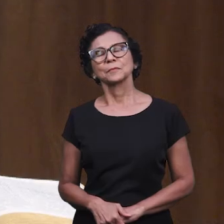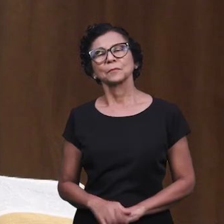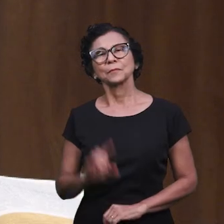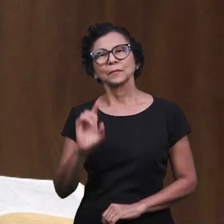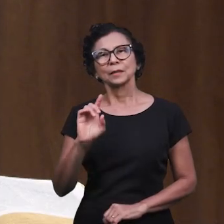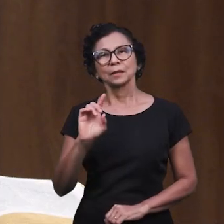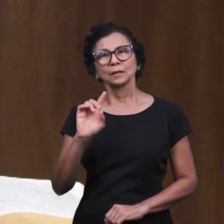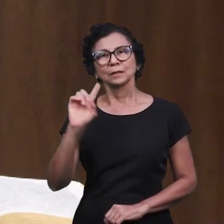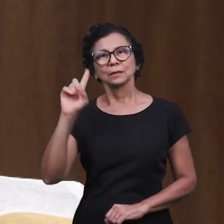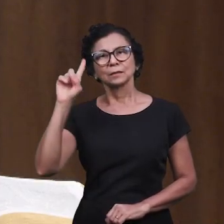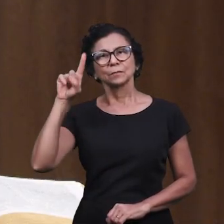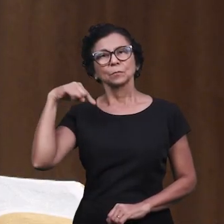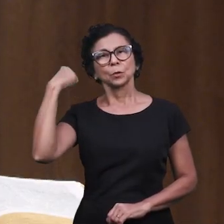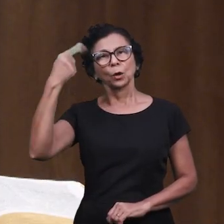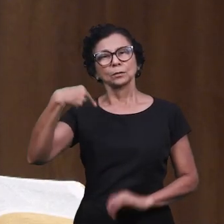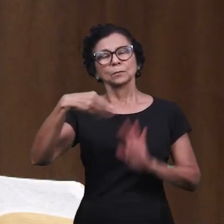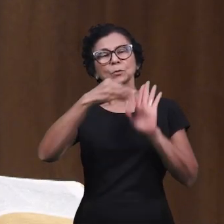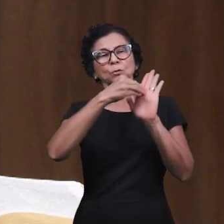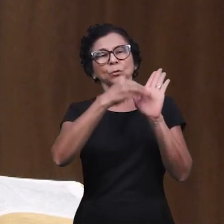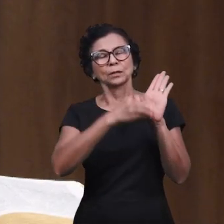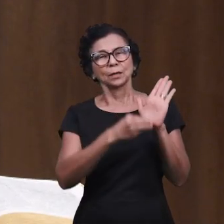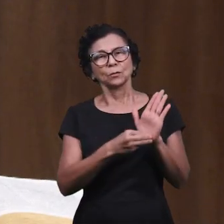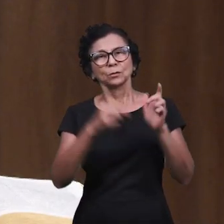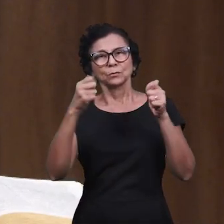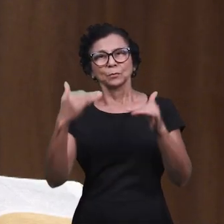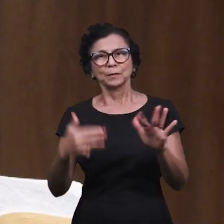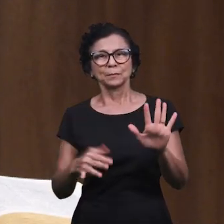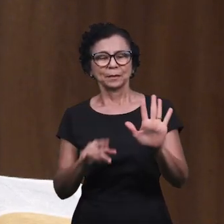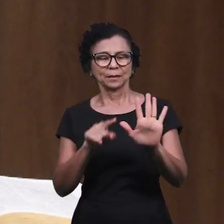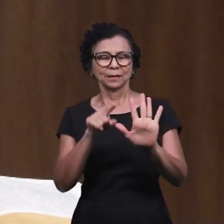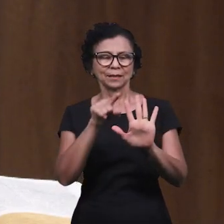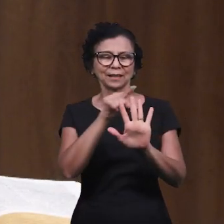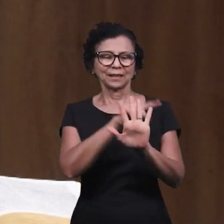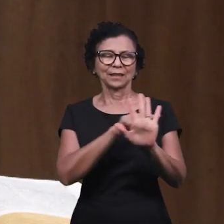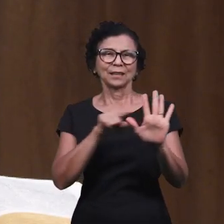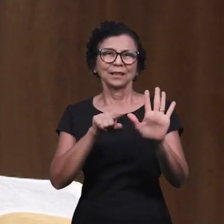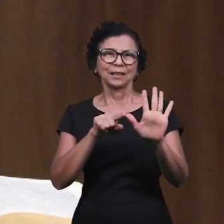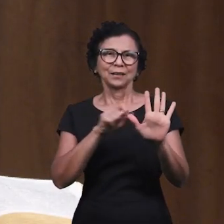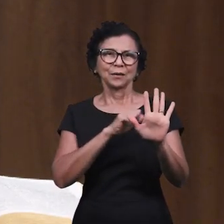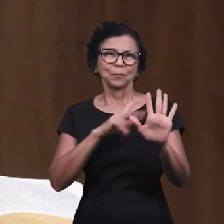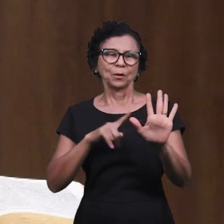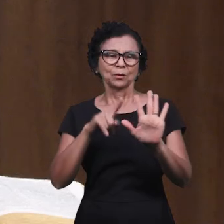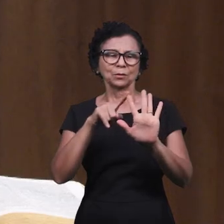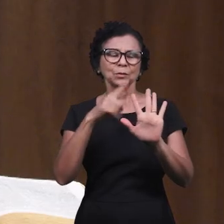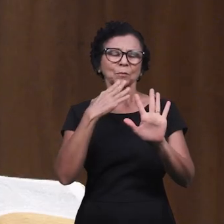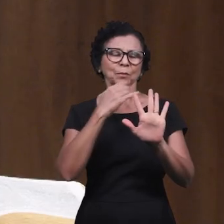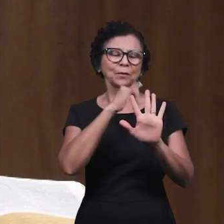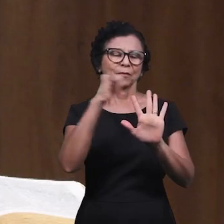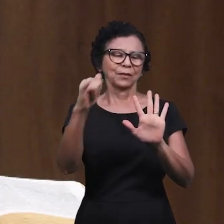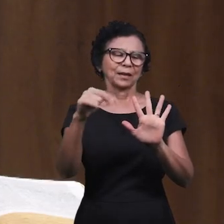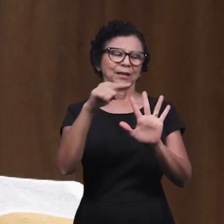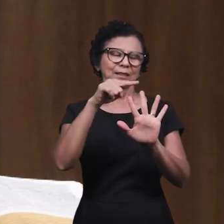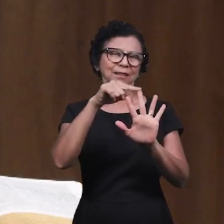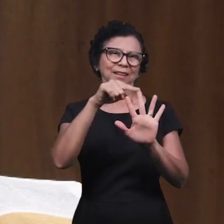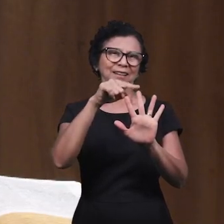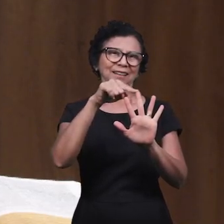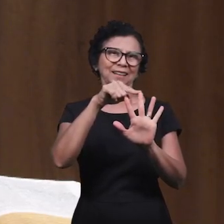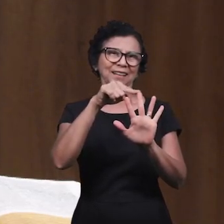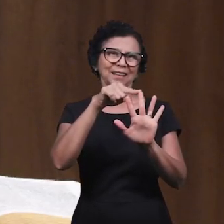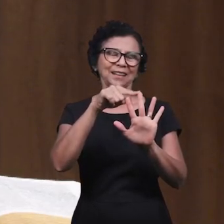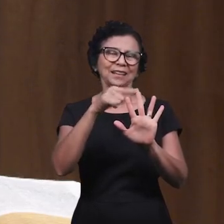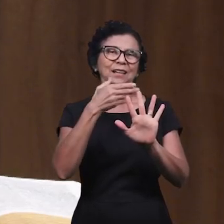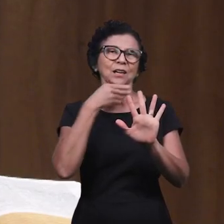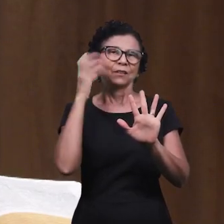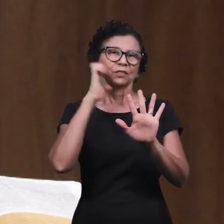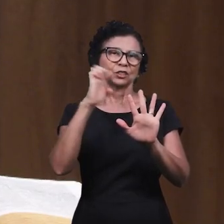episódios, detalhadamente, cada função, começando pelo apóstolo, depois pelo profeta, depois pelo evangelista